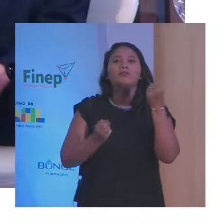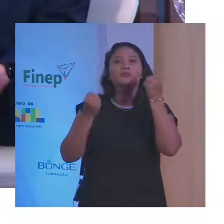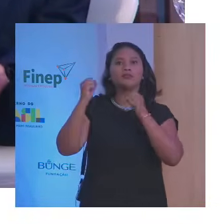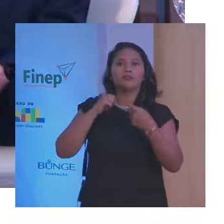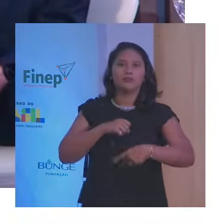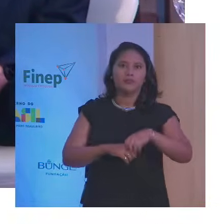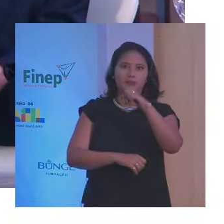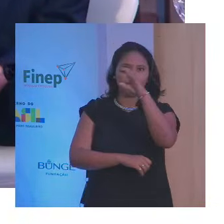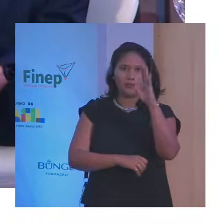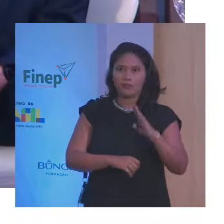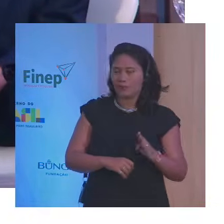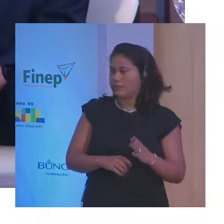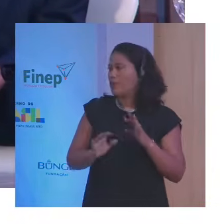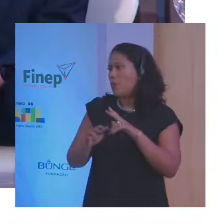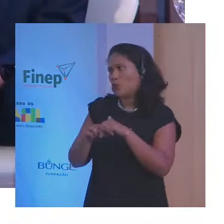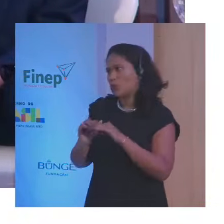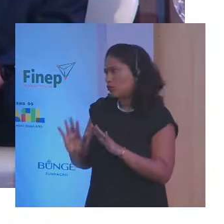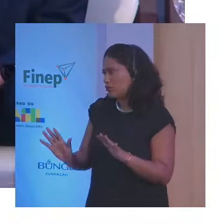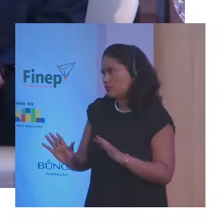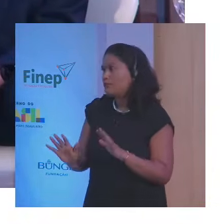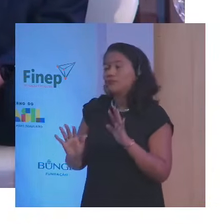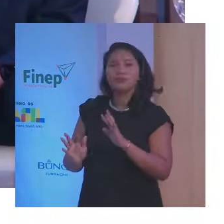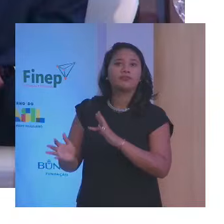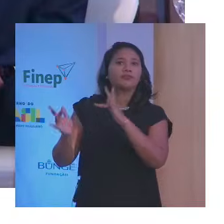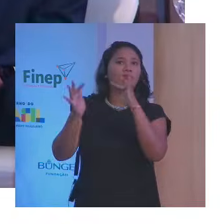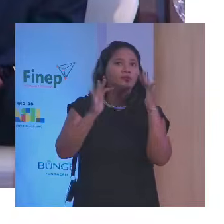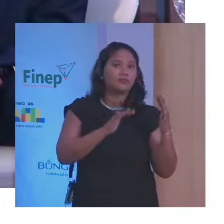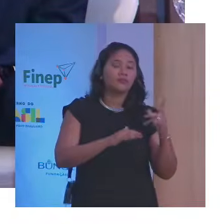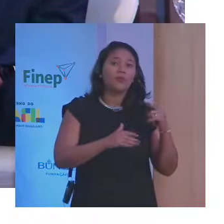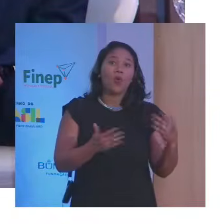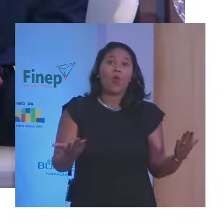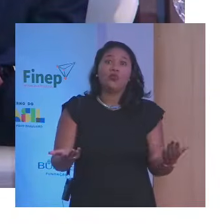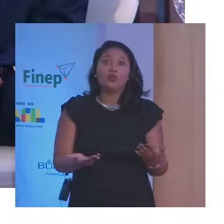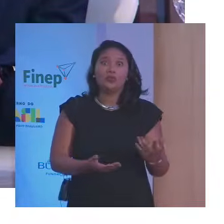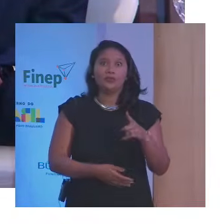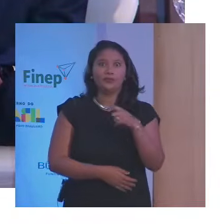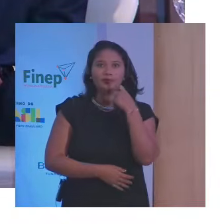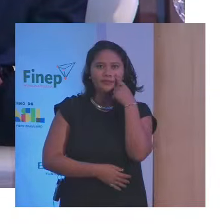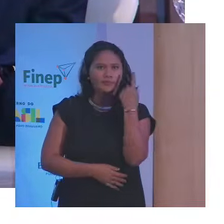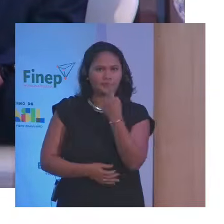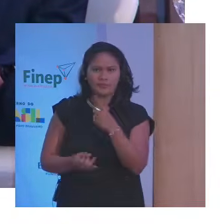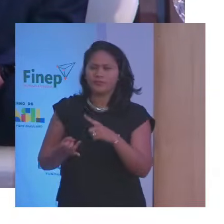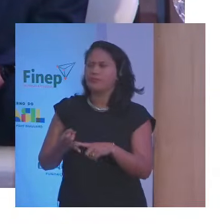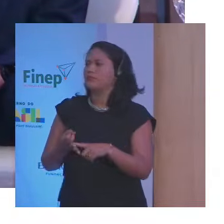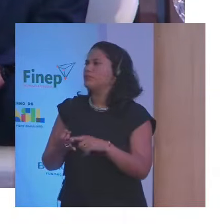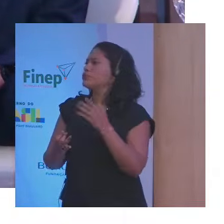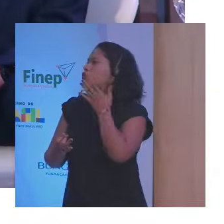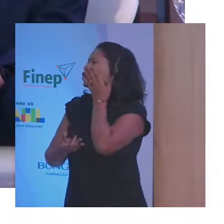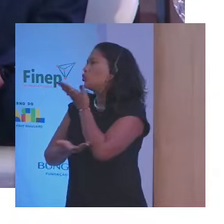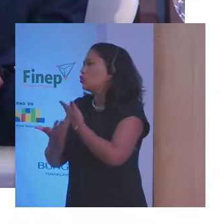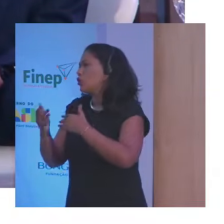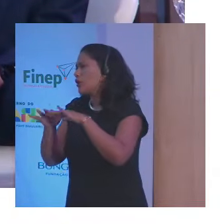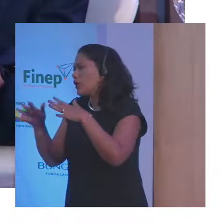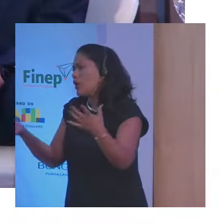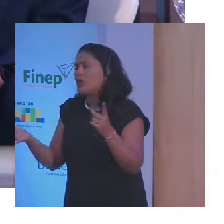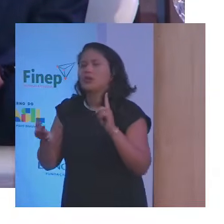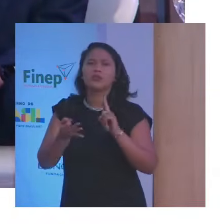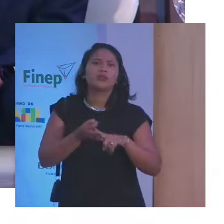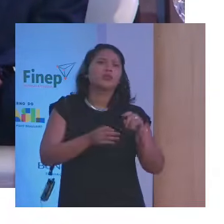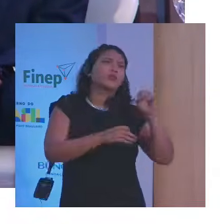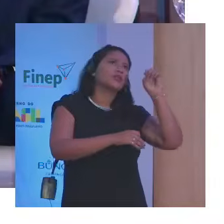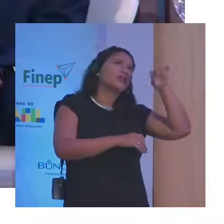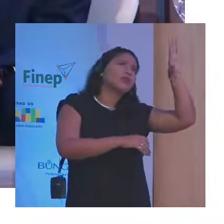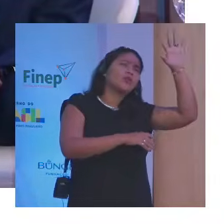do país. Tá? É por isso. Mas, no final ao cabo, hoje em dia, você vai ouvir diplomacia oceânica, diplomacia